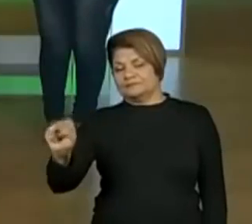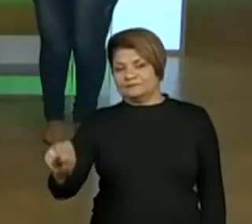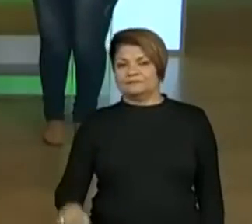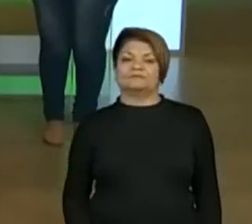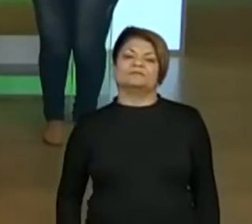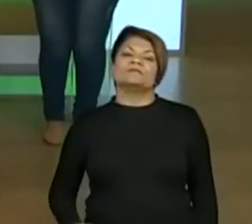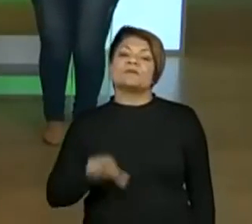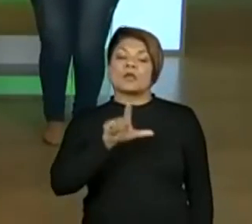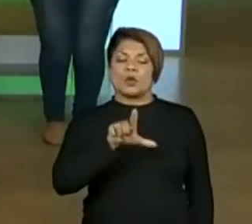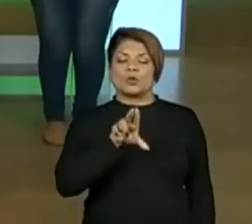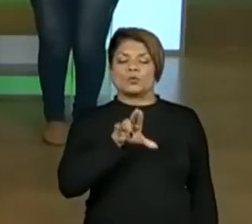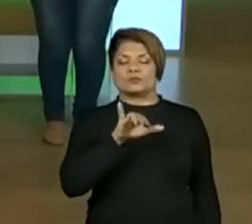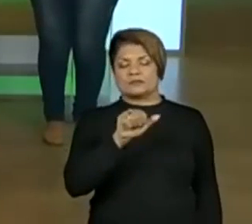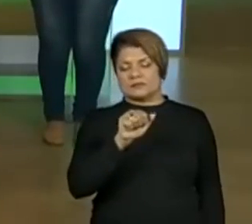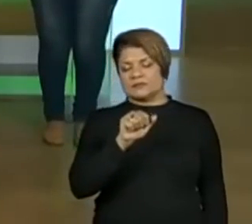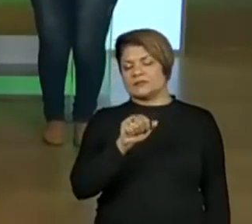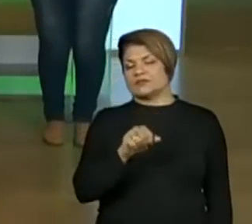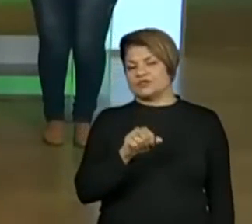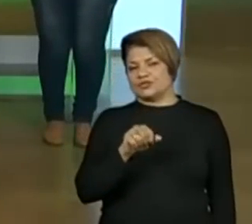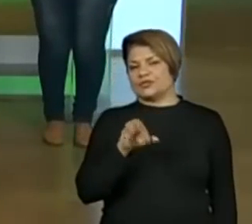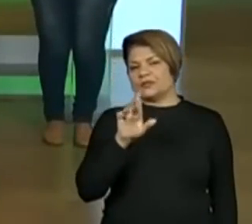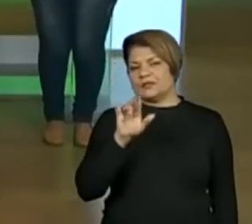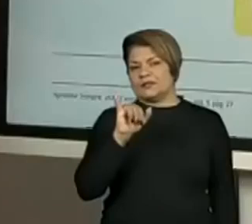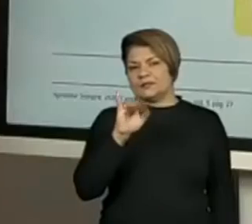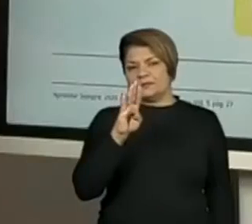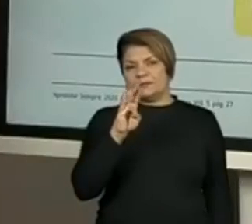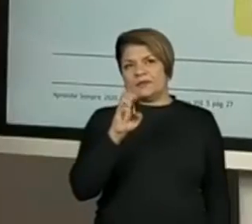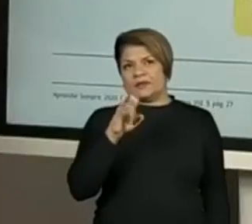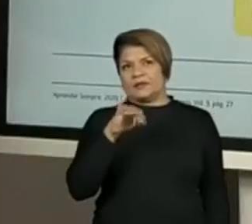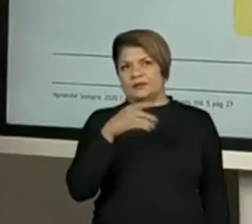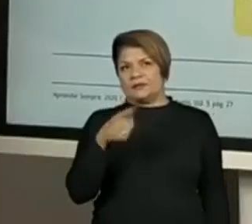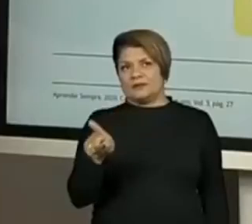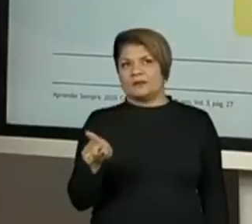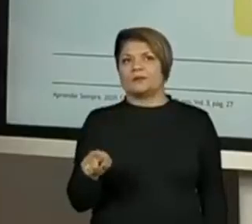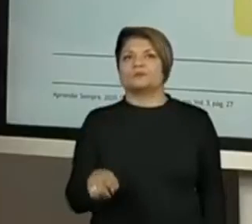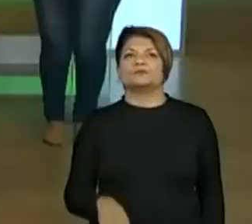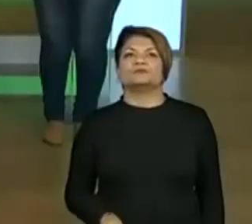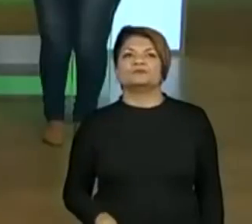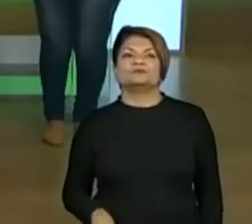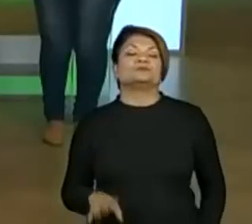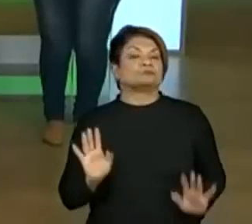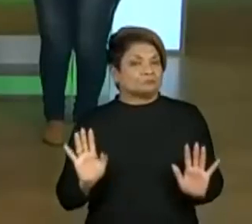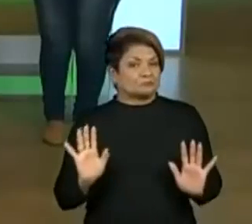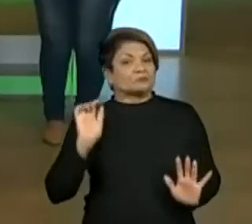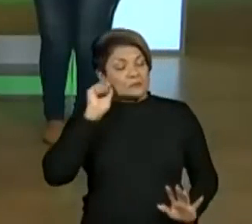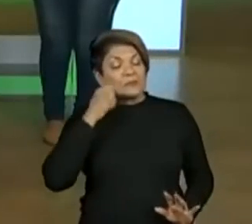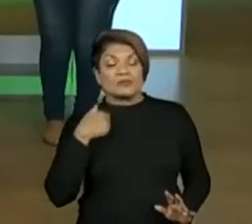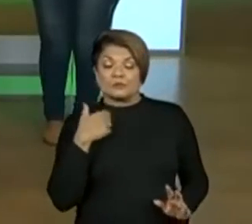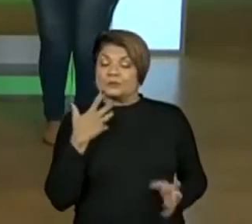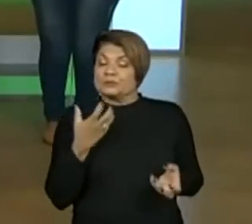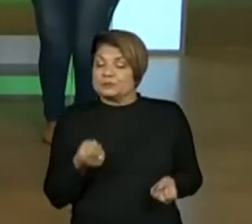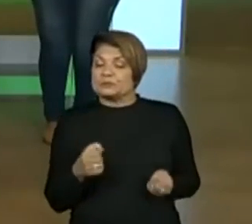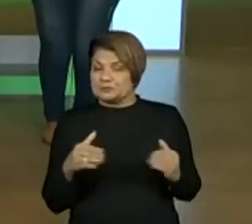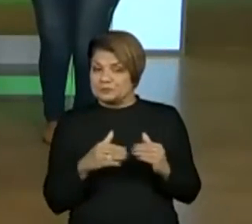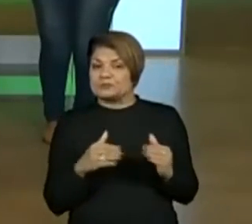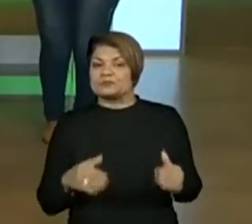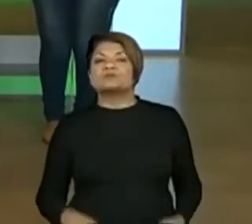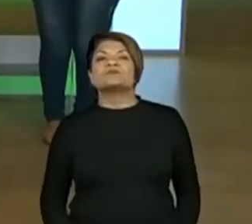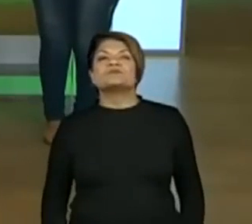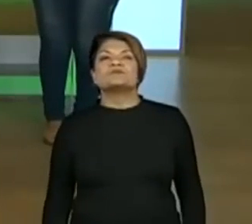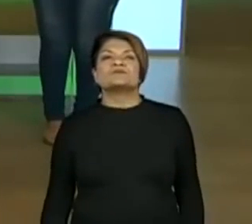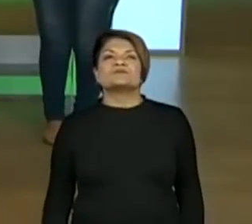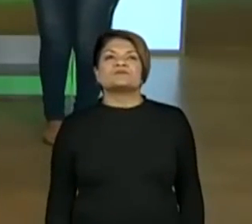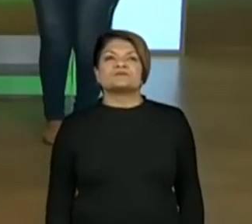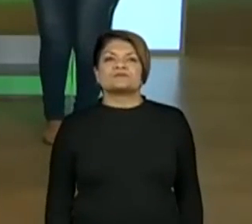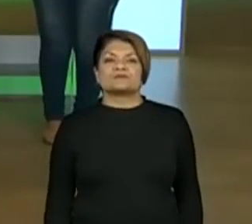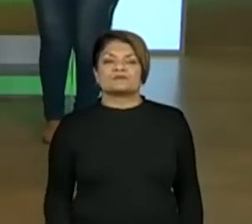Ribeirão Preto concorda com a gente. Posso escrever em letra cursiva, terceiro ano? Ah, terceiro ano sim. Terceiro ano já tá. Então, vamos lá. Vou